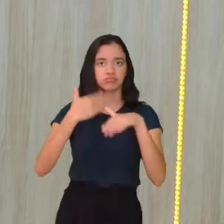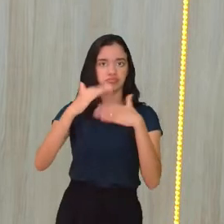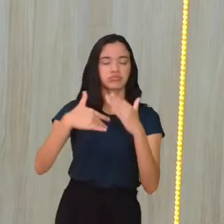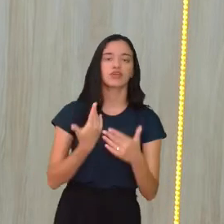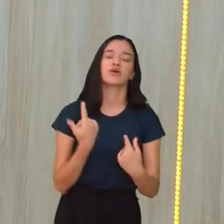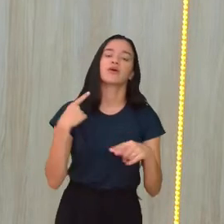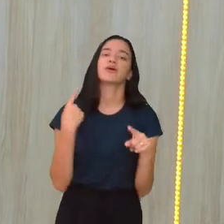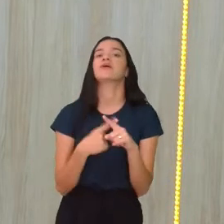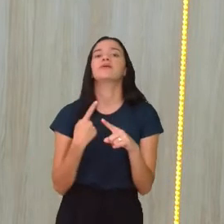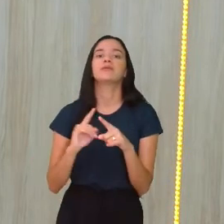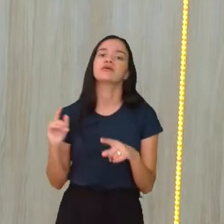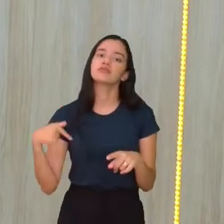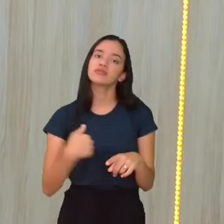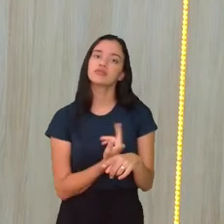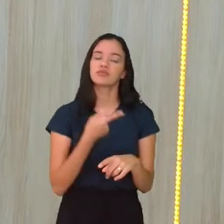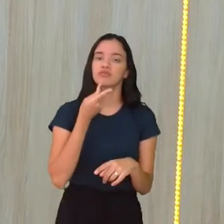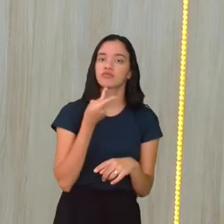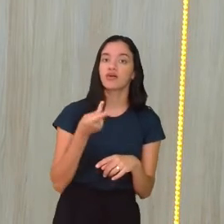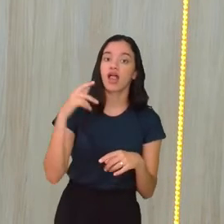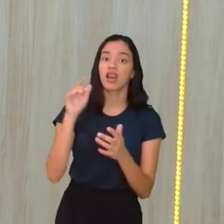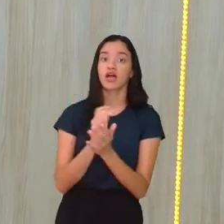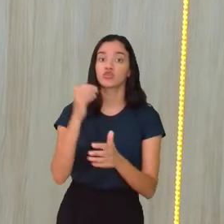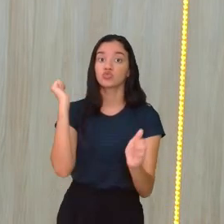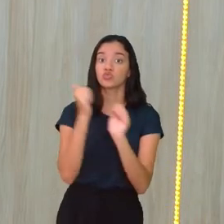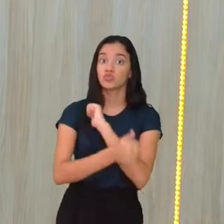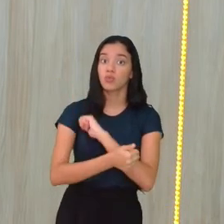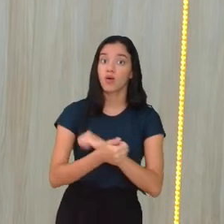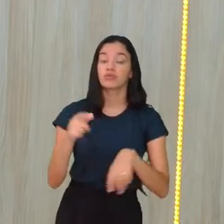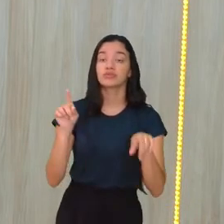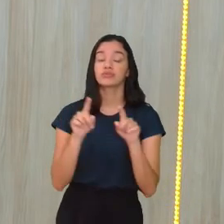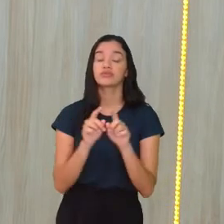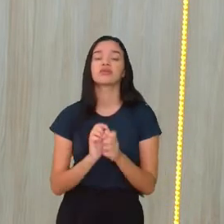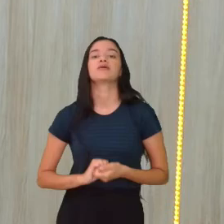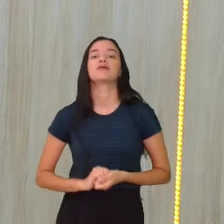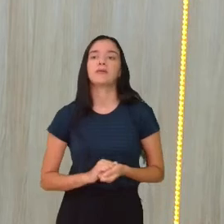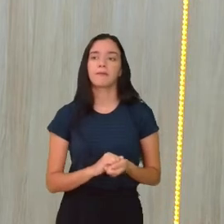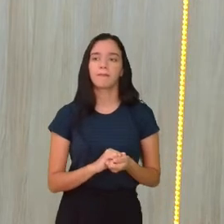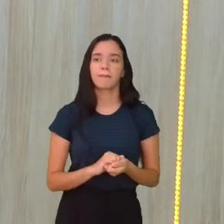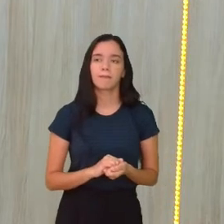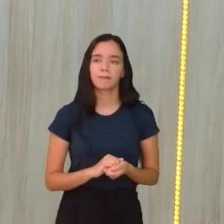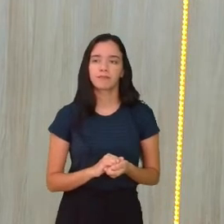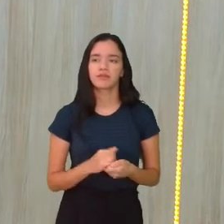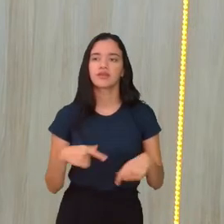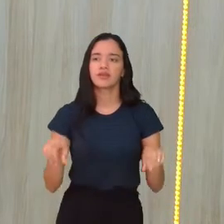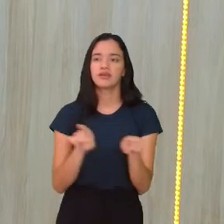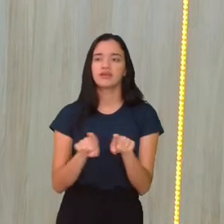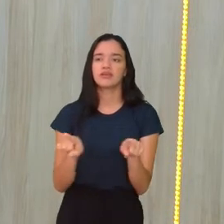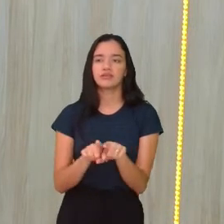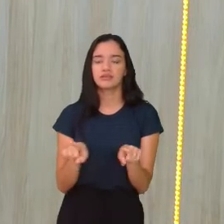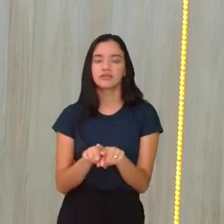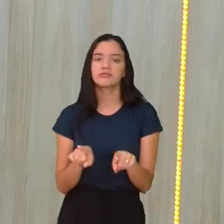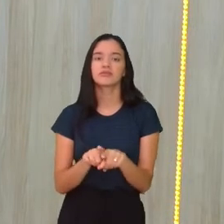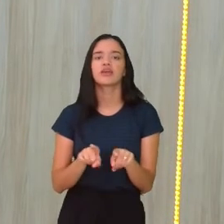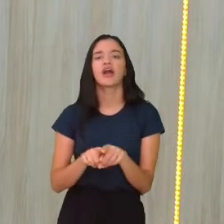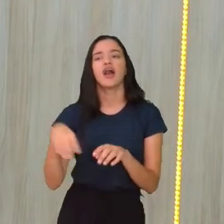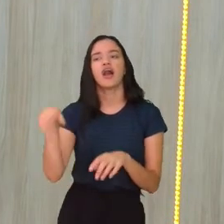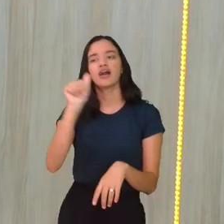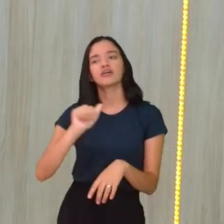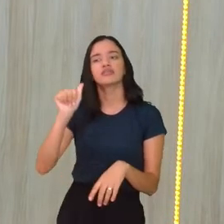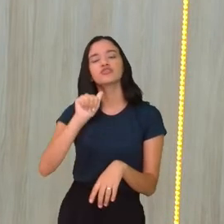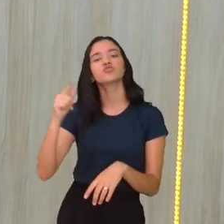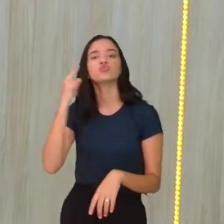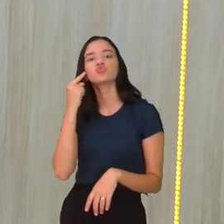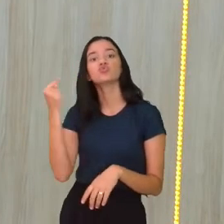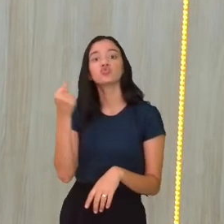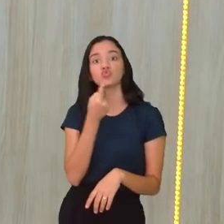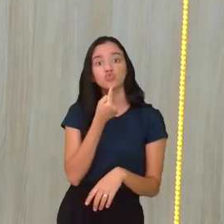Porque a gente fala do esporte, mas a gente não pode deixar o paradesporto de lado, né? E também trouxe aí a Associação de Surdos